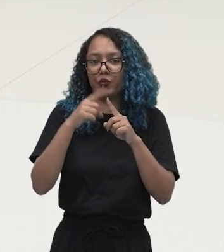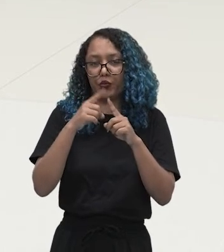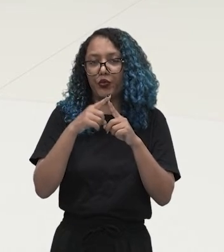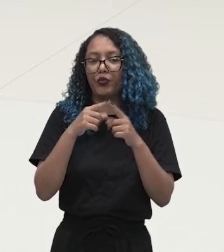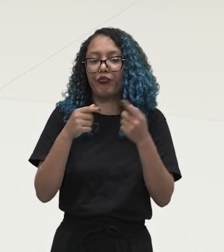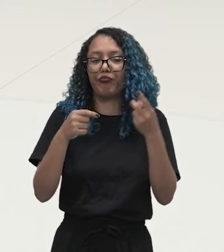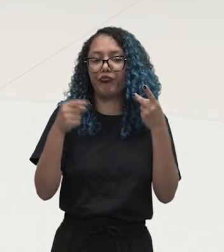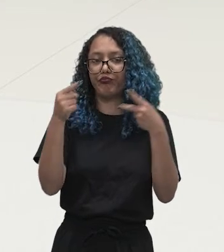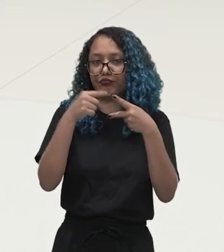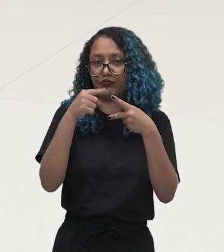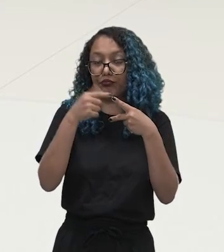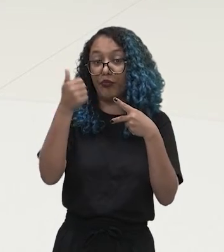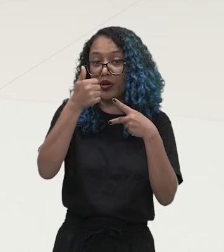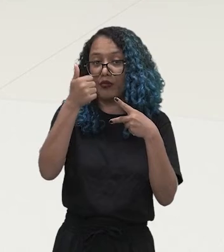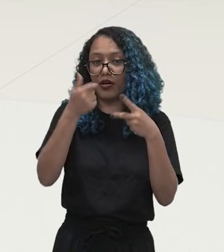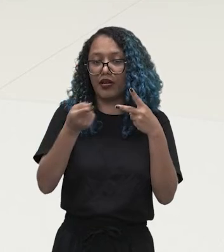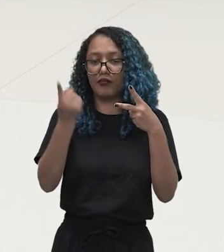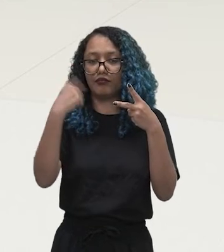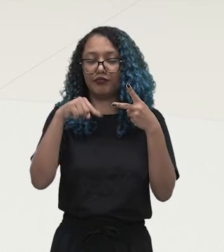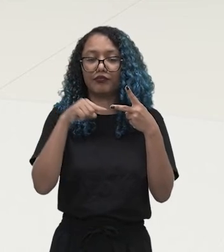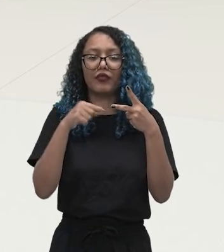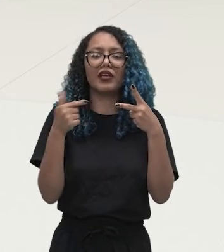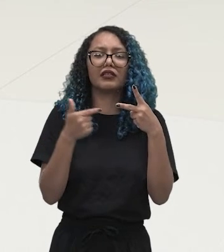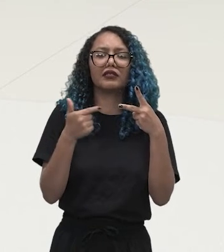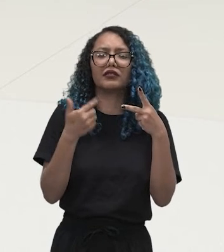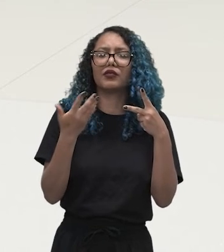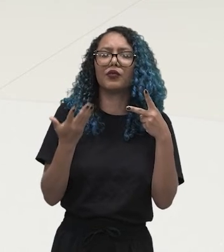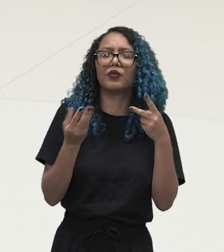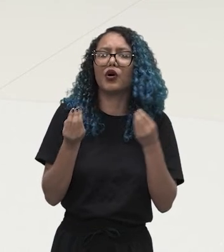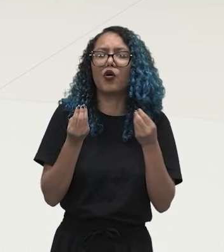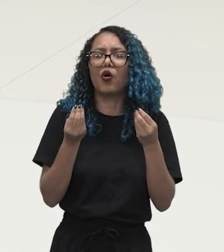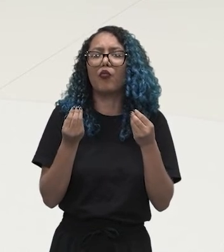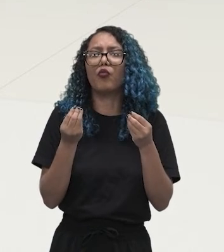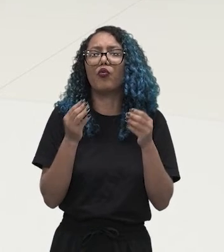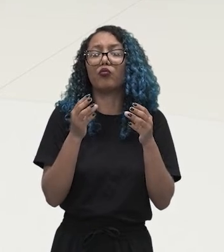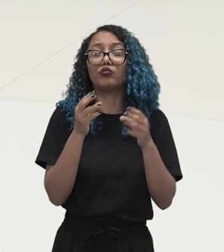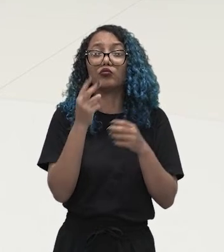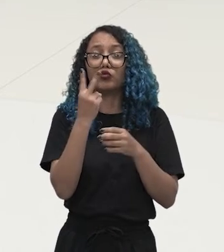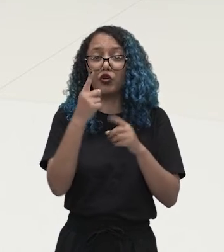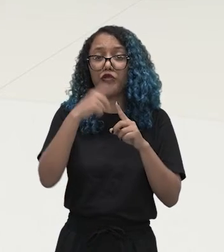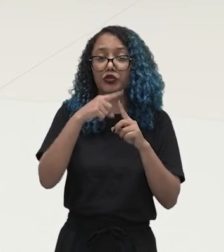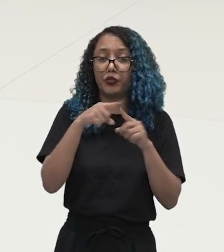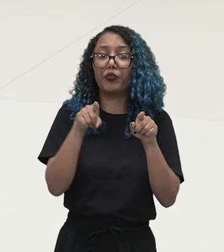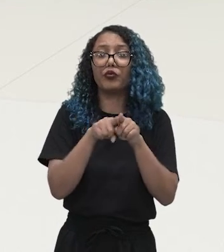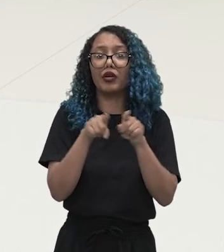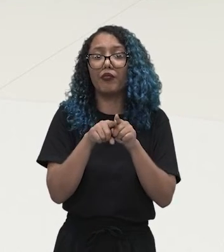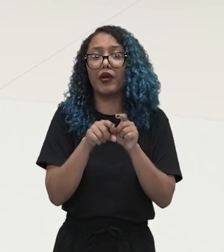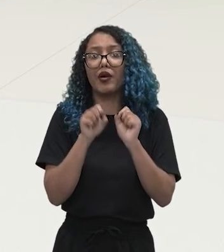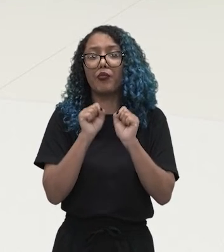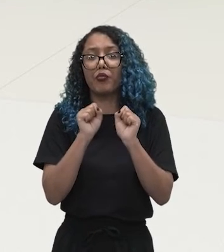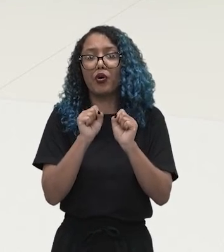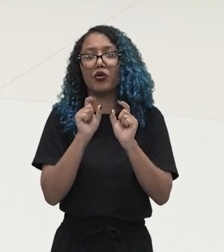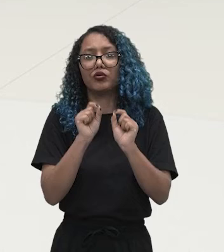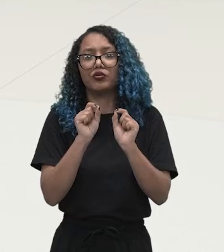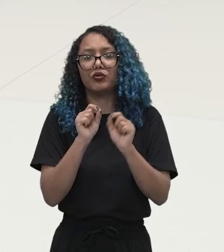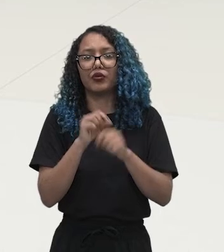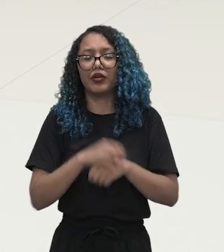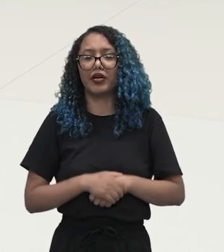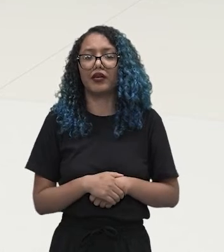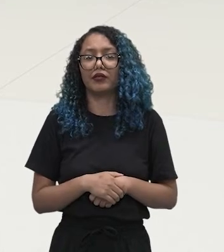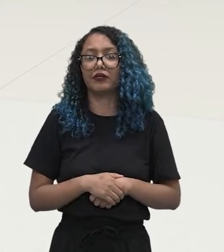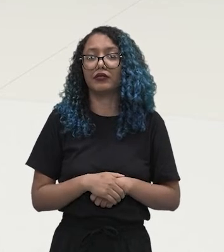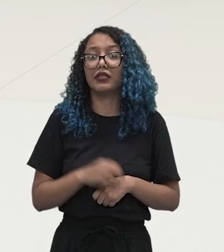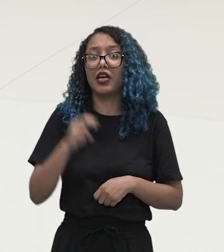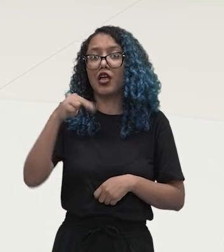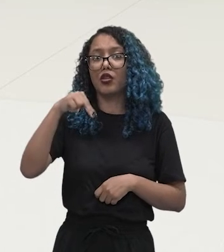cadeias aromáticas, existem dois tipos. Ou só tem um núcleo aromático ou tem mais de um. Se só tem